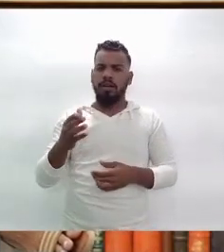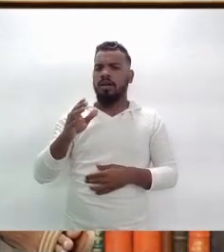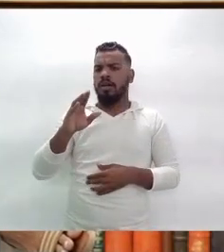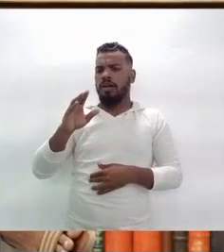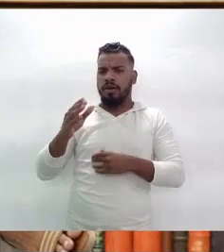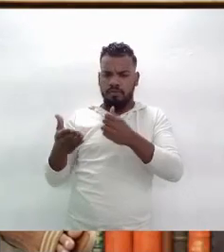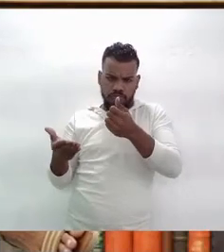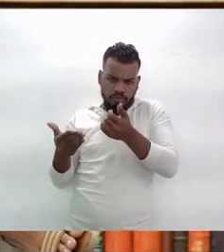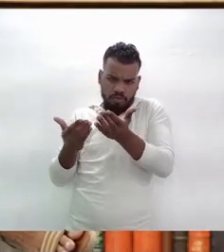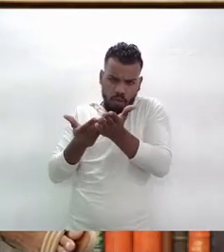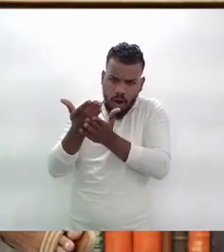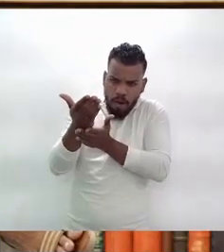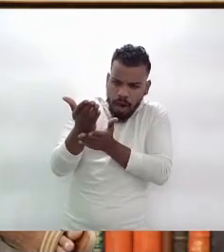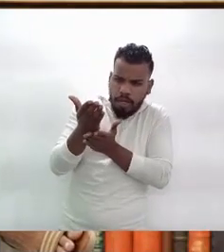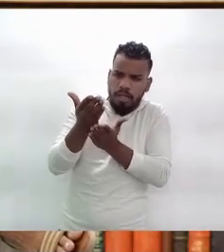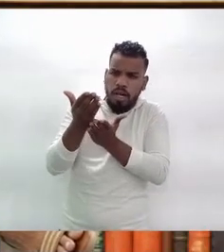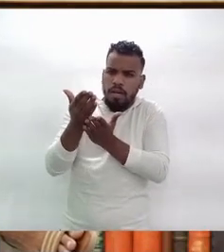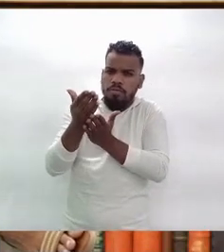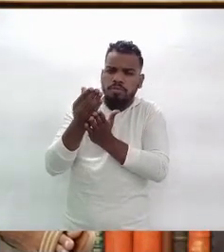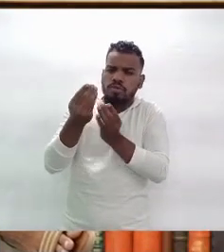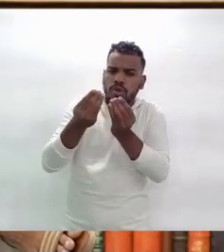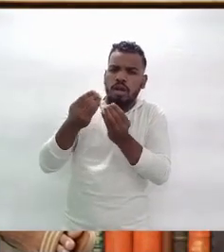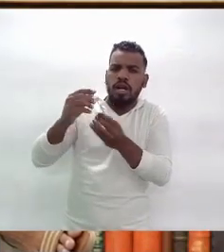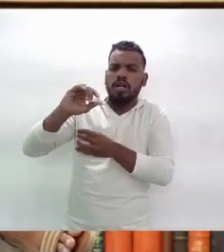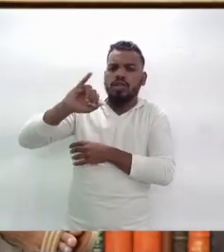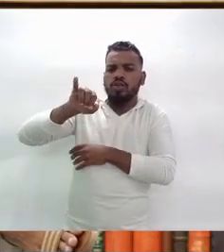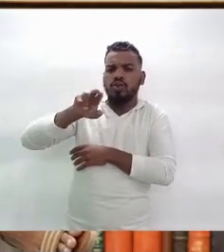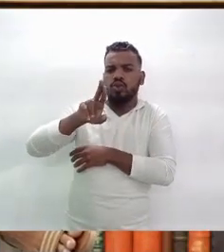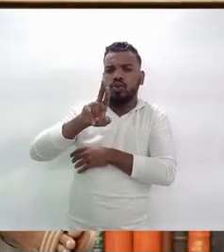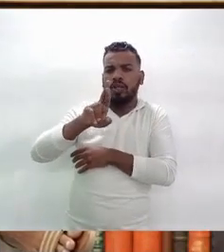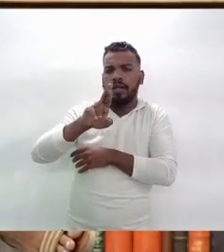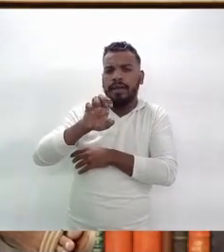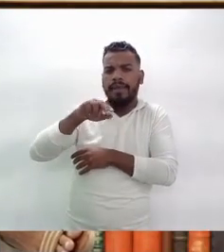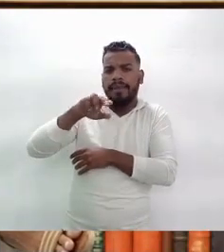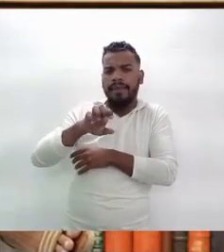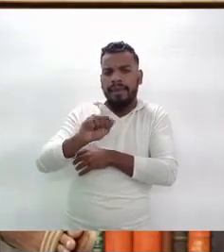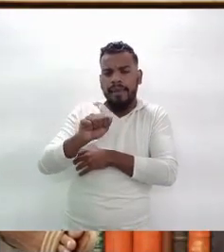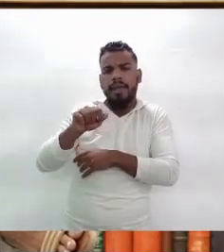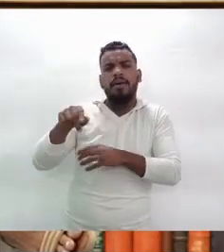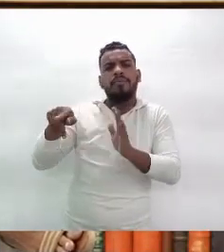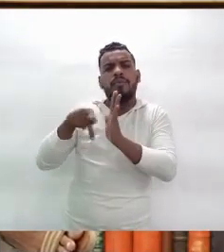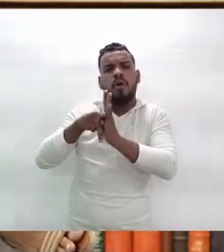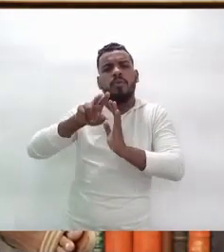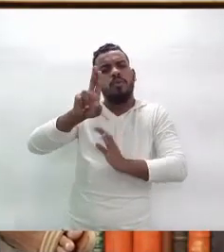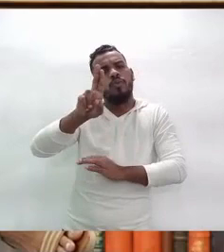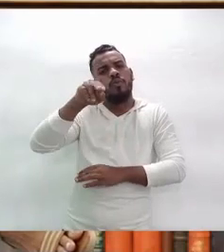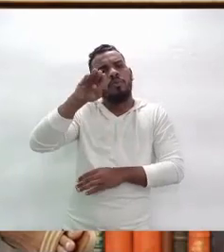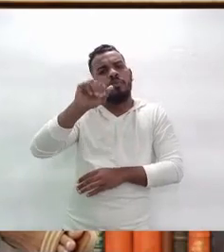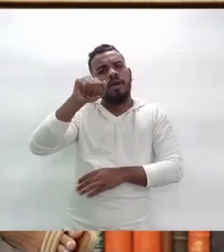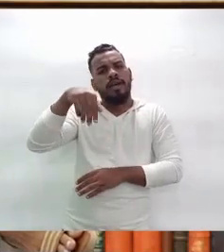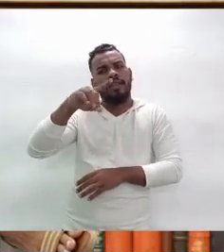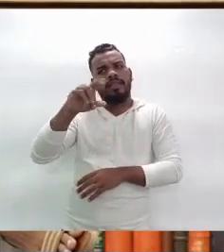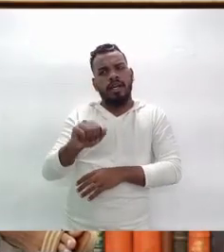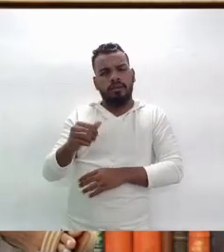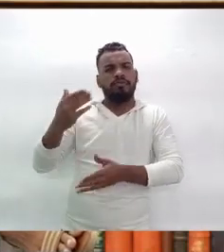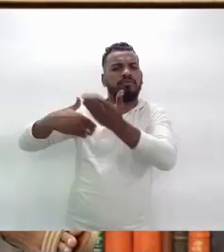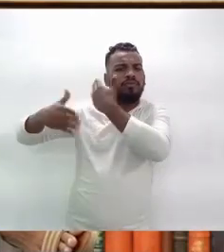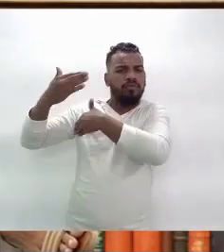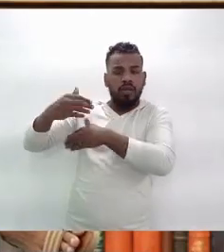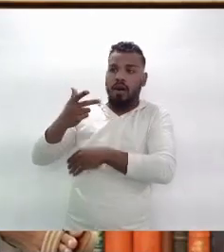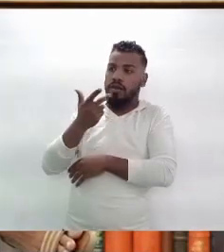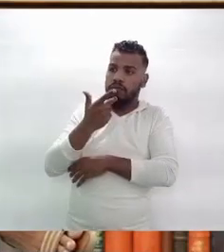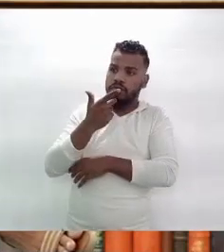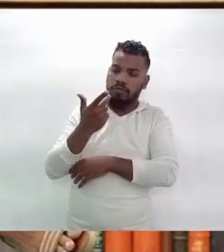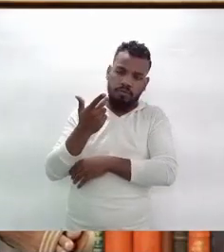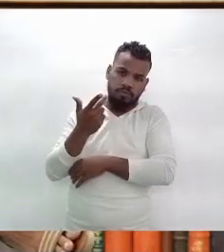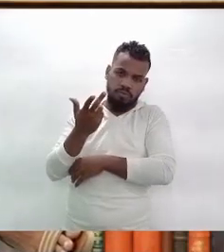do maracatu está na tradição juremeira, né, que é na tradição da Umbanda. E aí, quando se